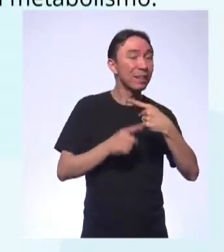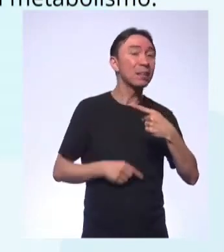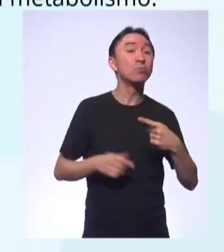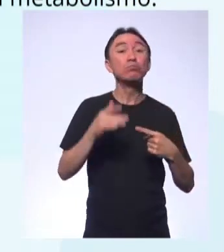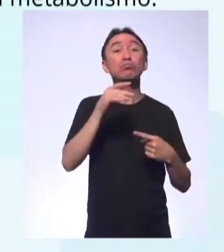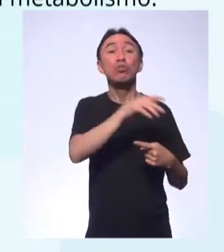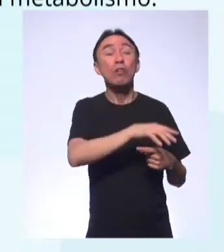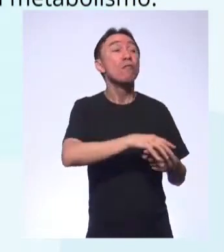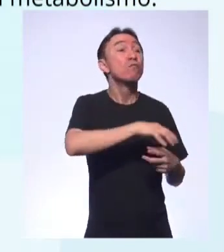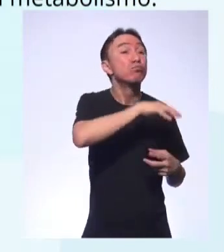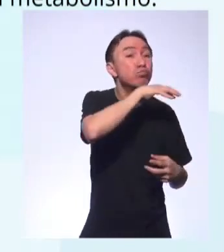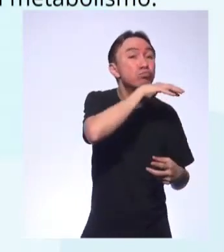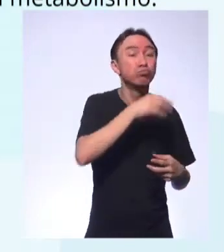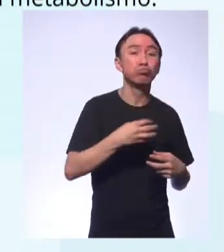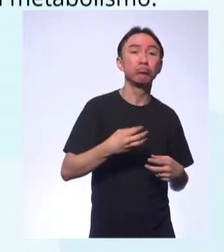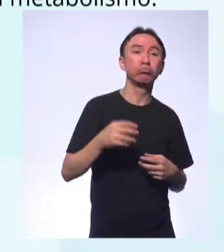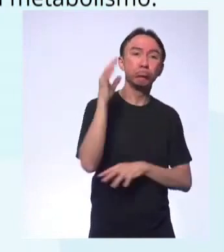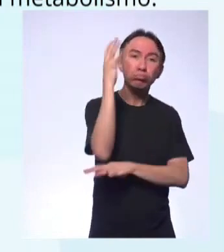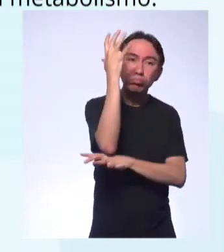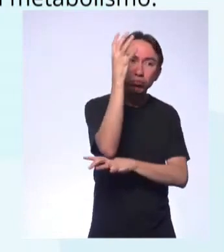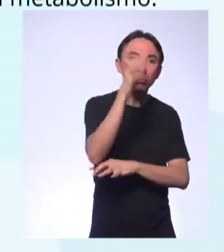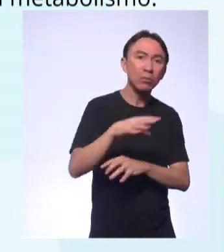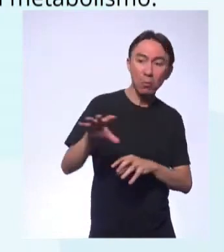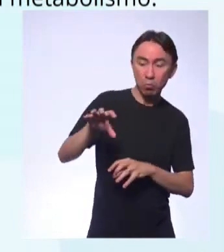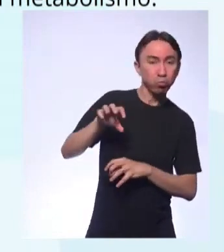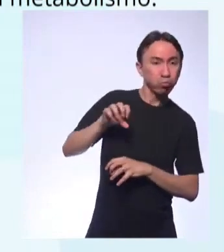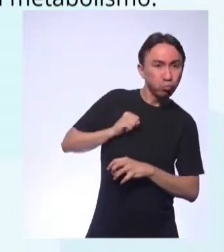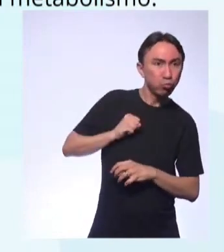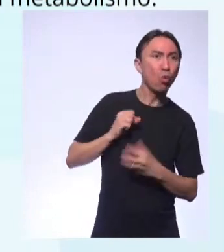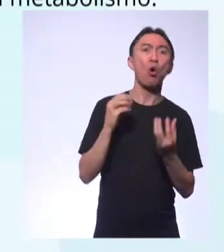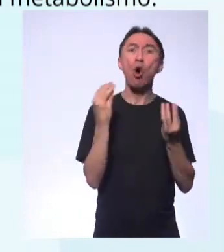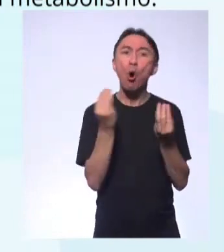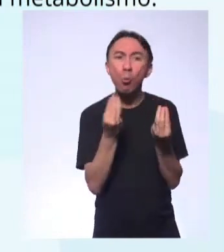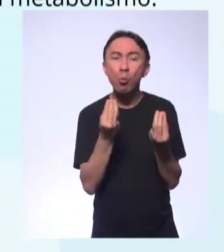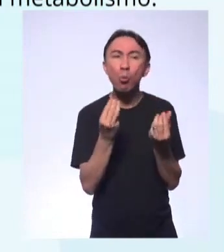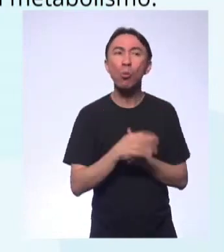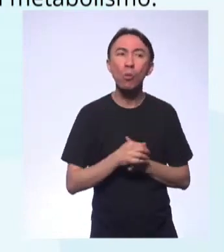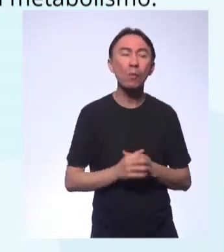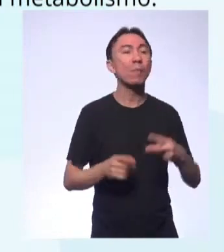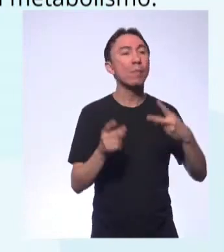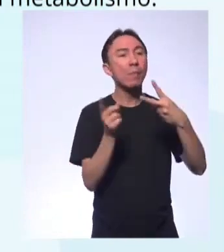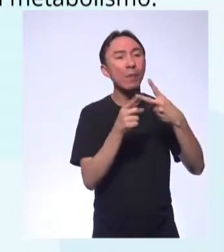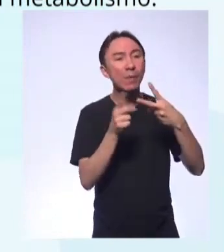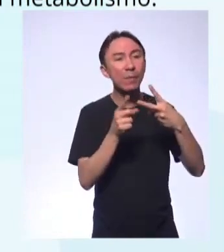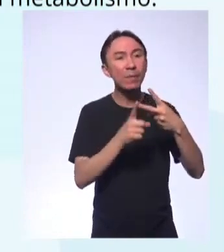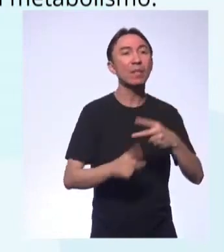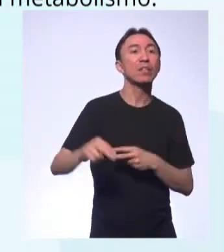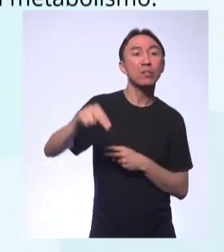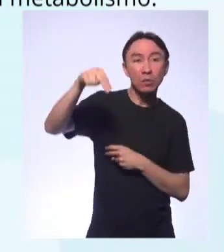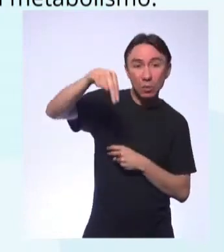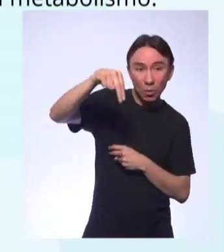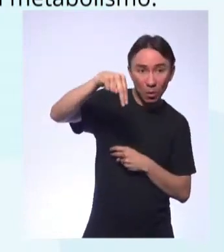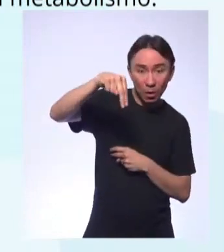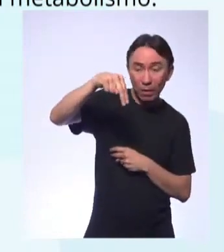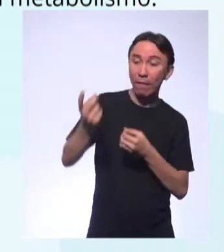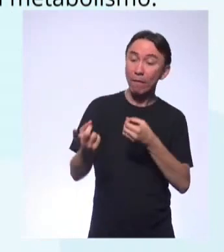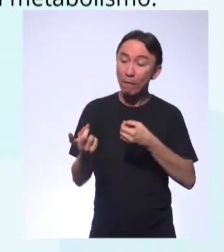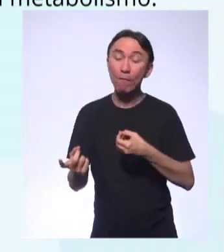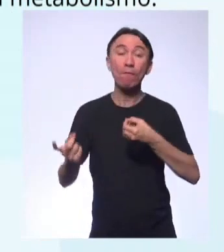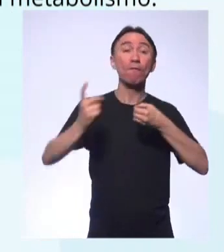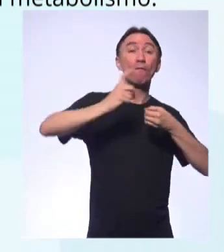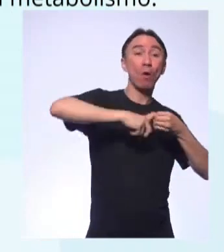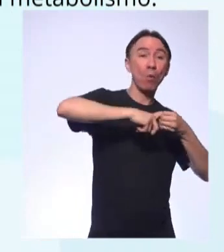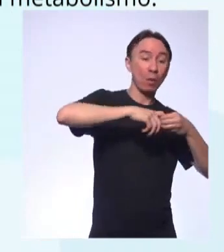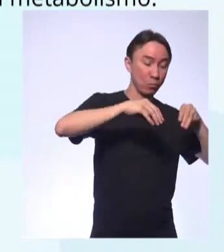que é fundamental para o funcionamento do seu metabolismo. E letra B. Como o nitrogênio retorna para